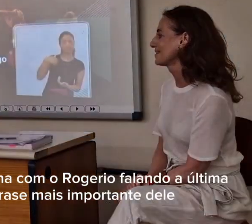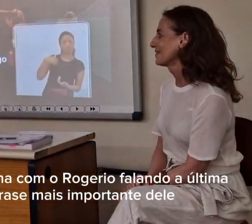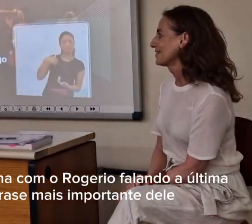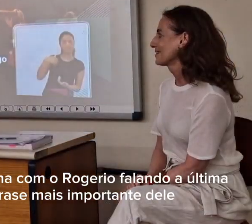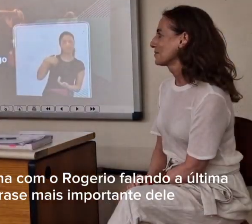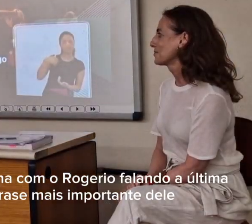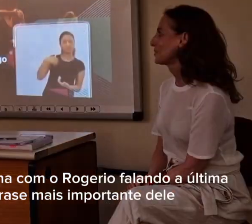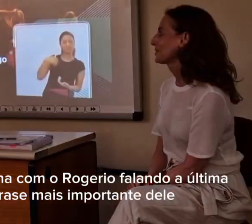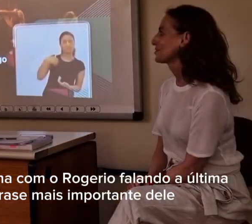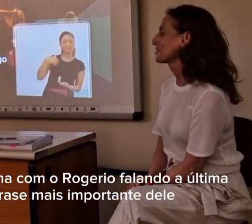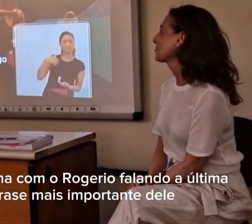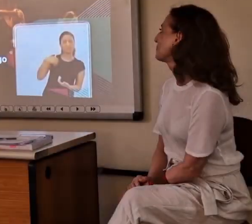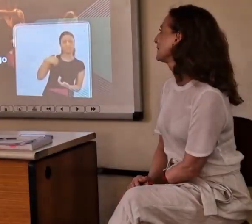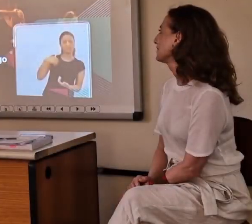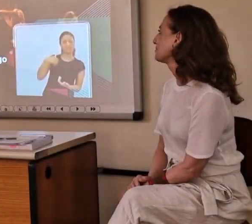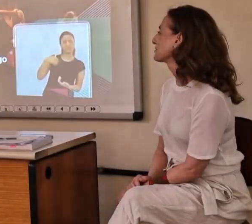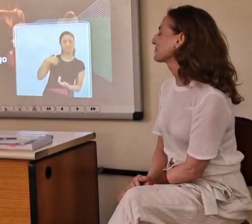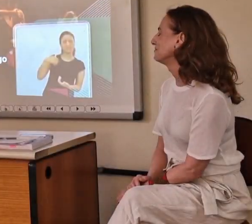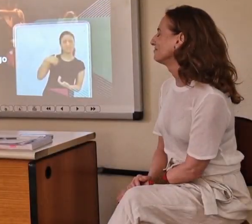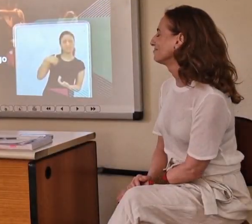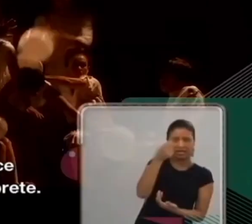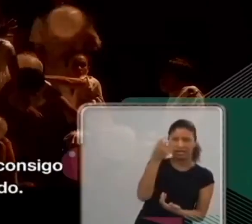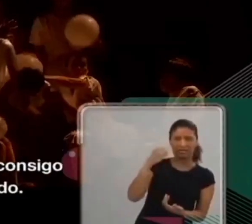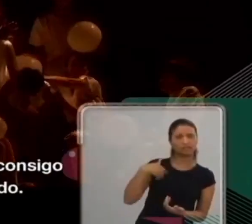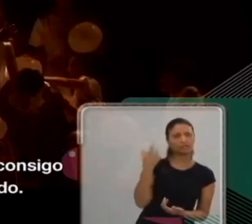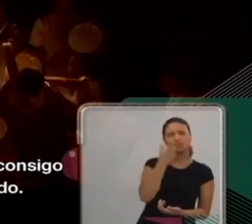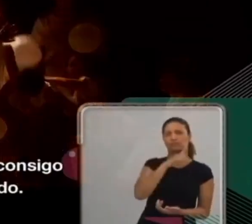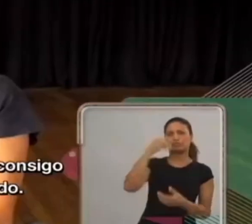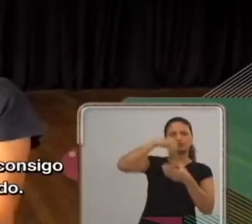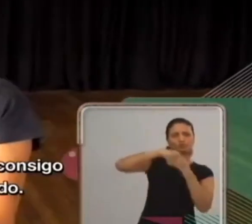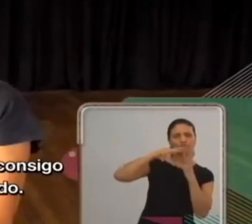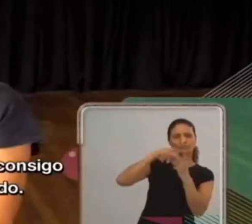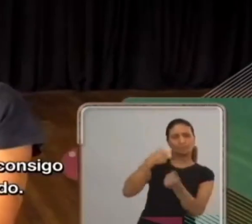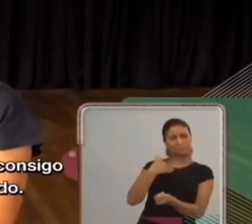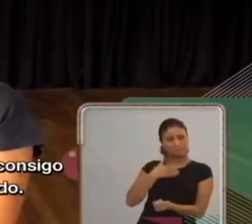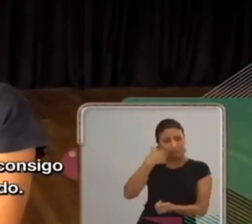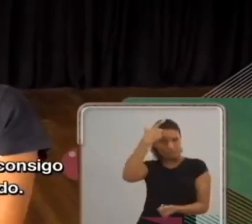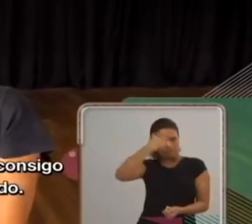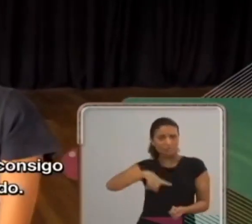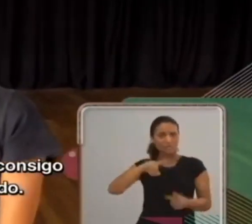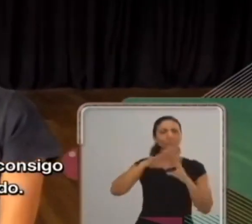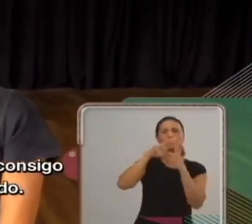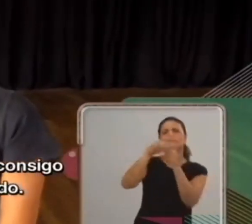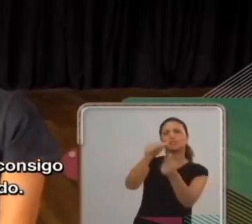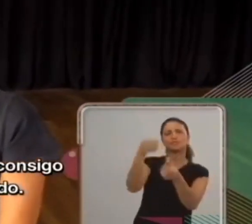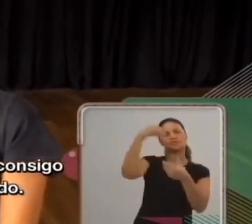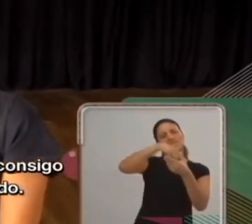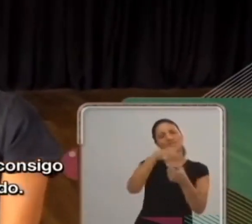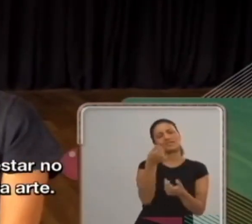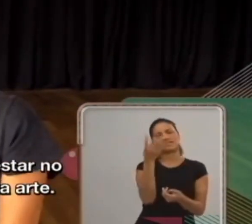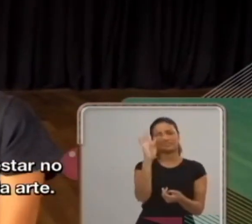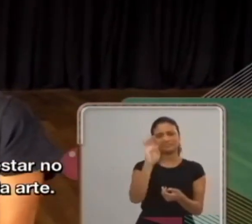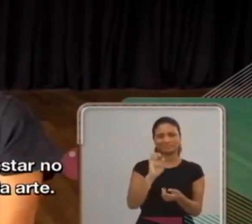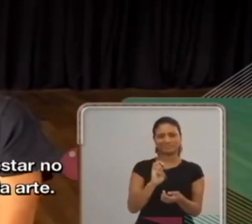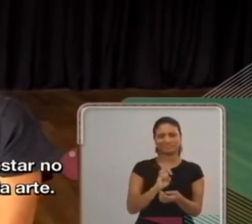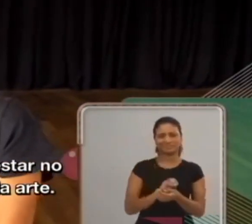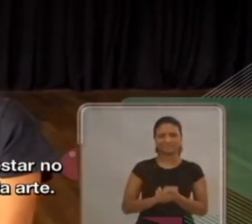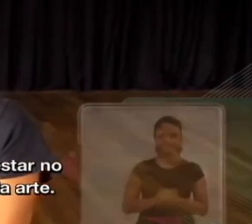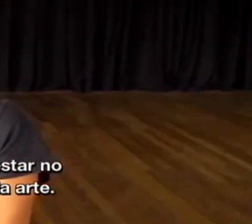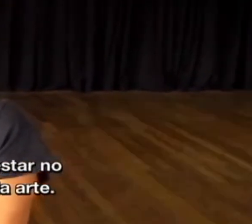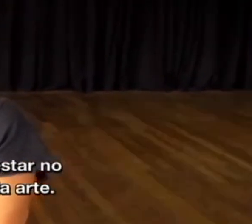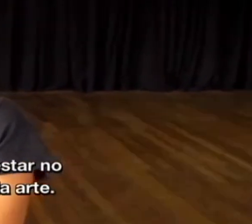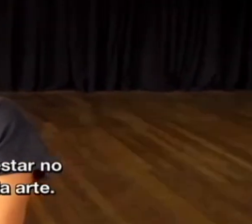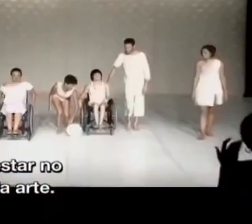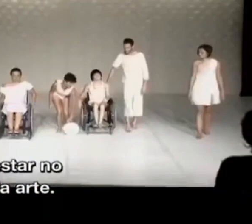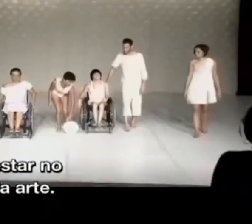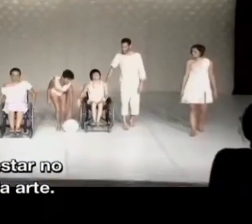mais importante da academia. Sem arte, eu não consigo estar no mundo. A minha forma de